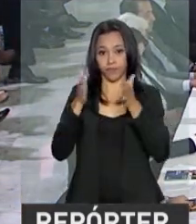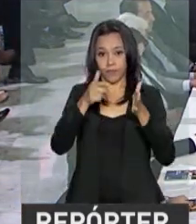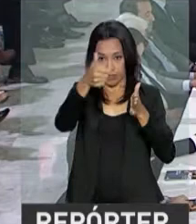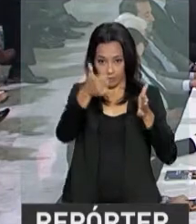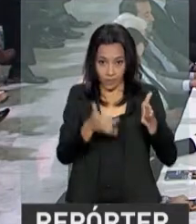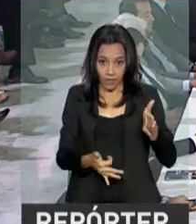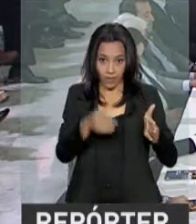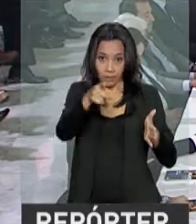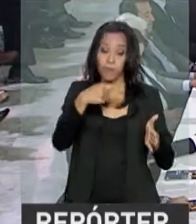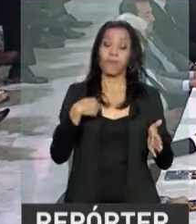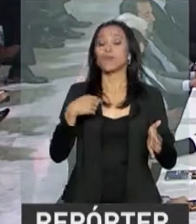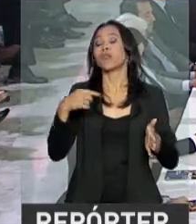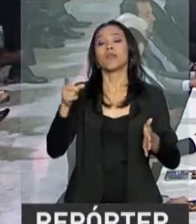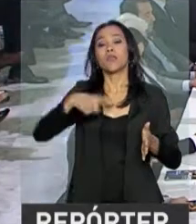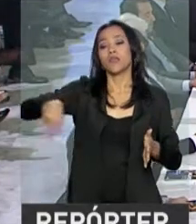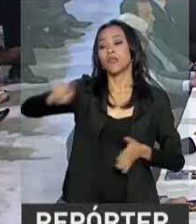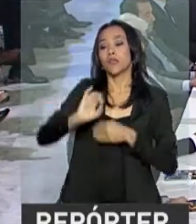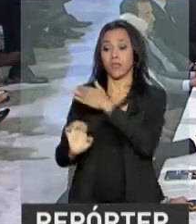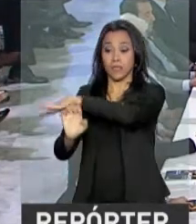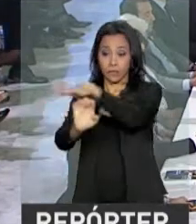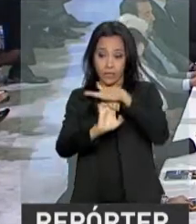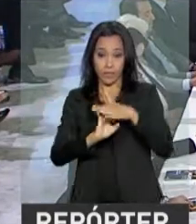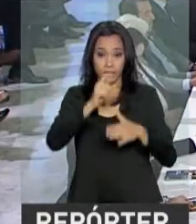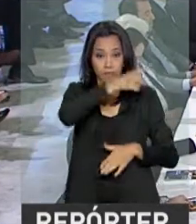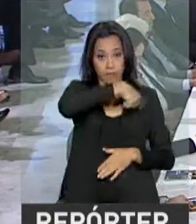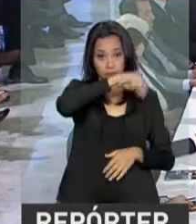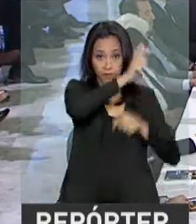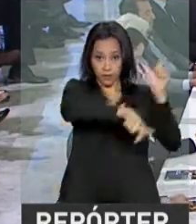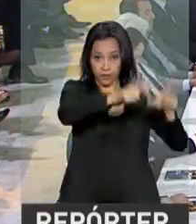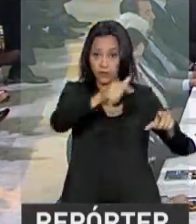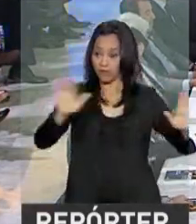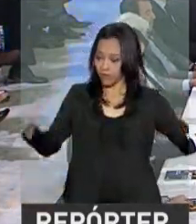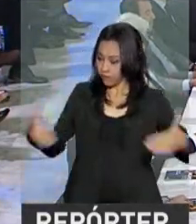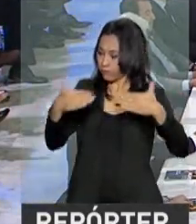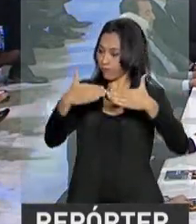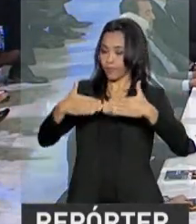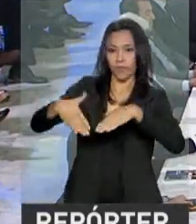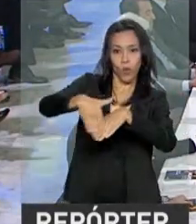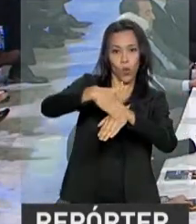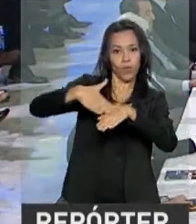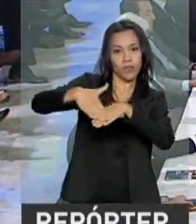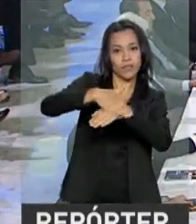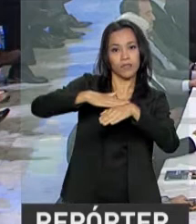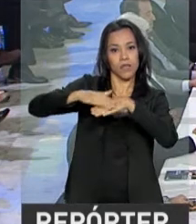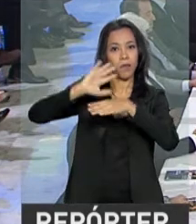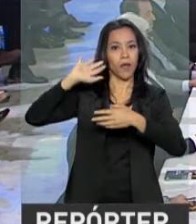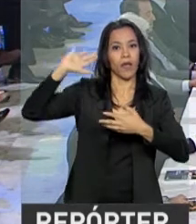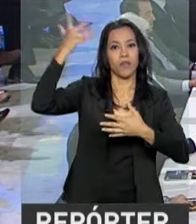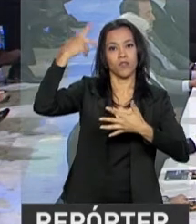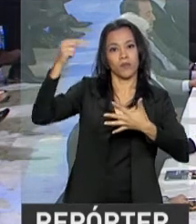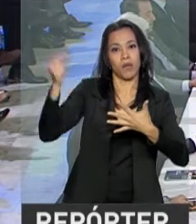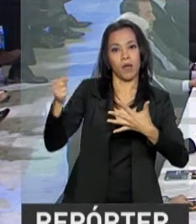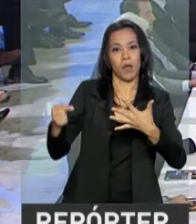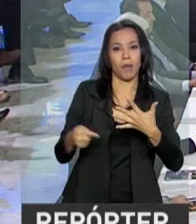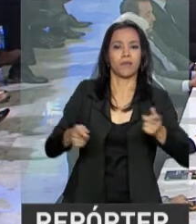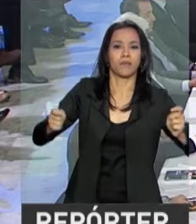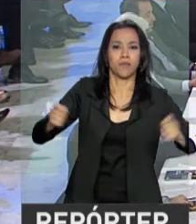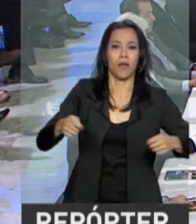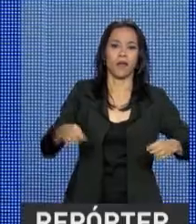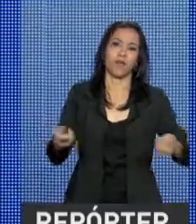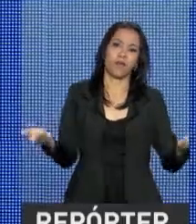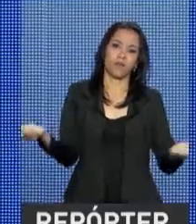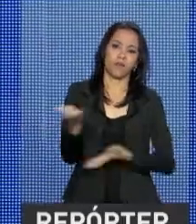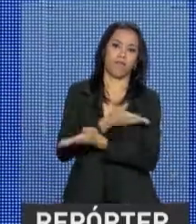e encontrar juntos o melhor caminho e as melhores soluções isto significa